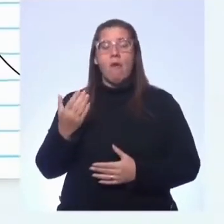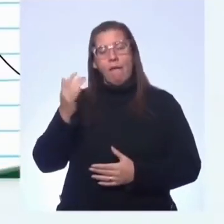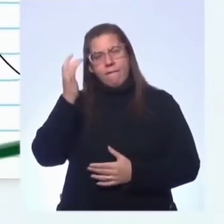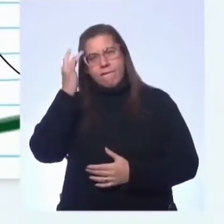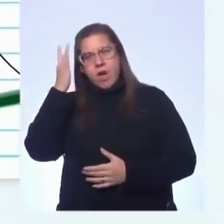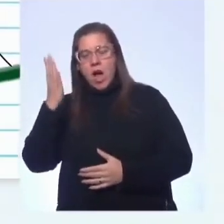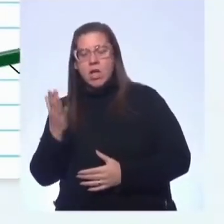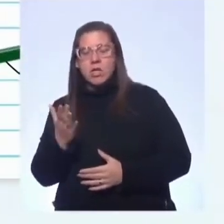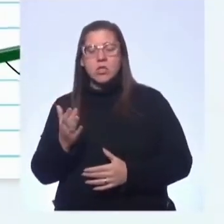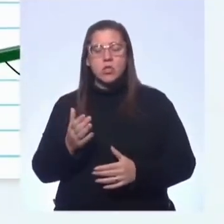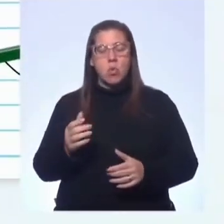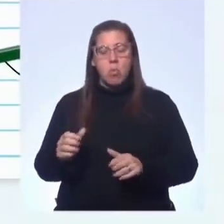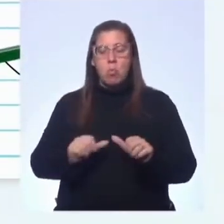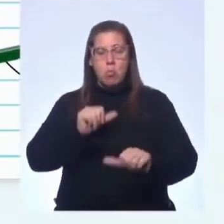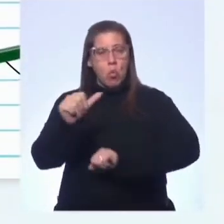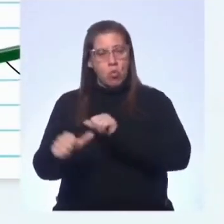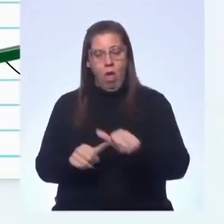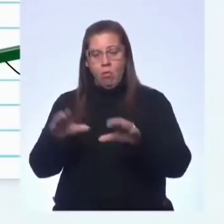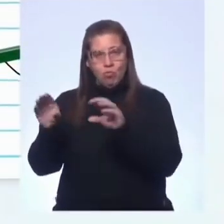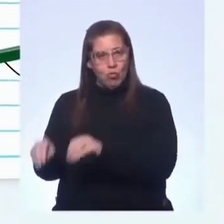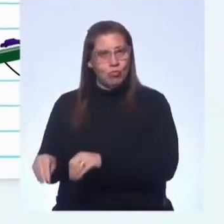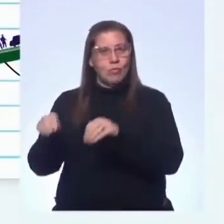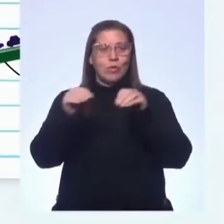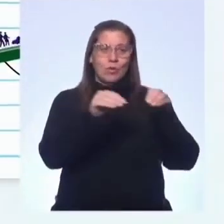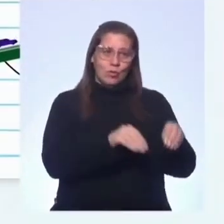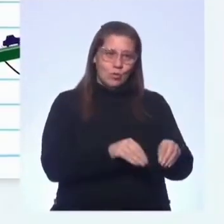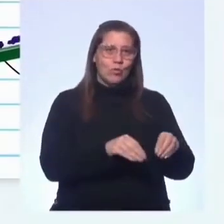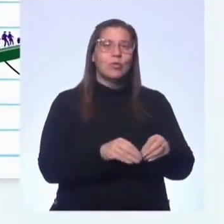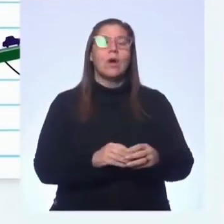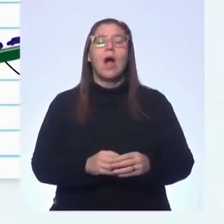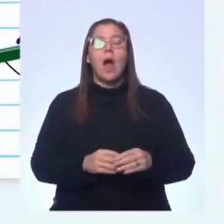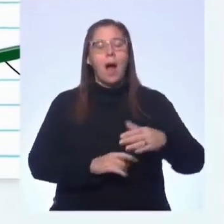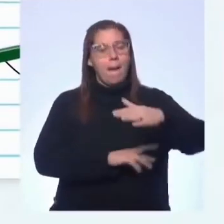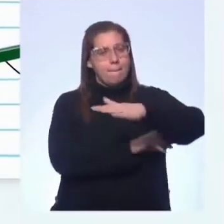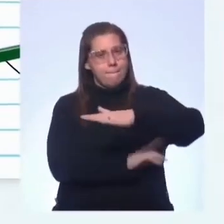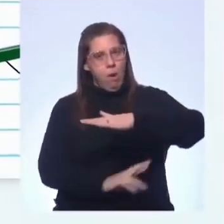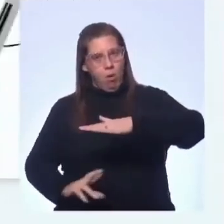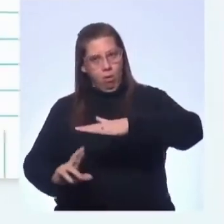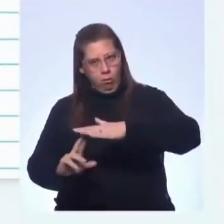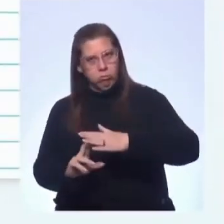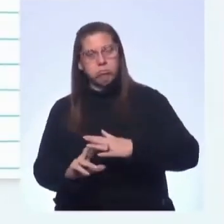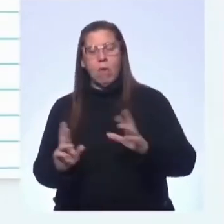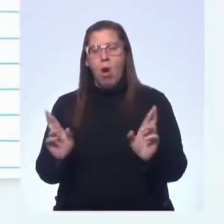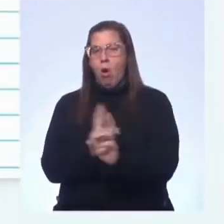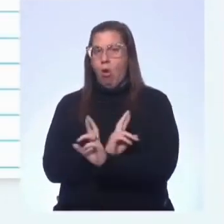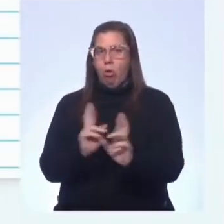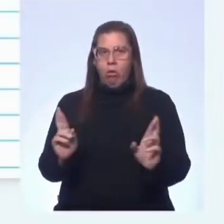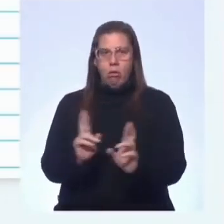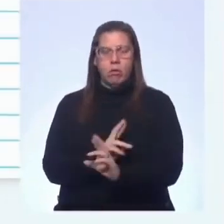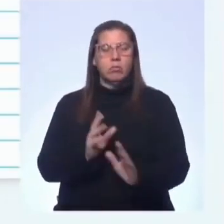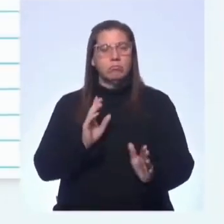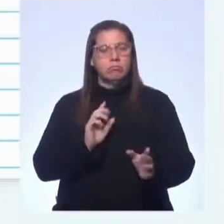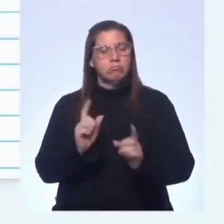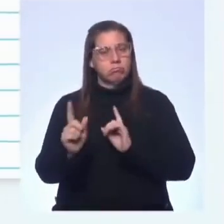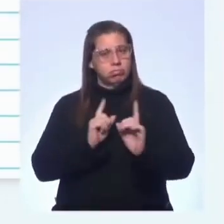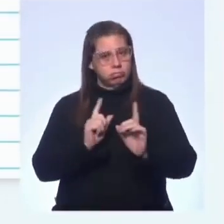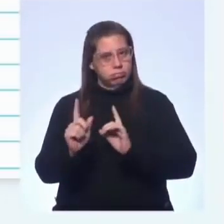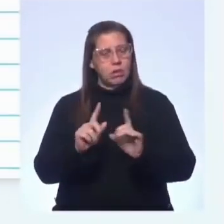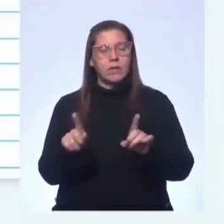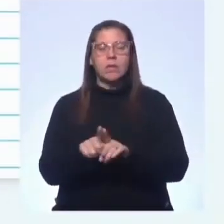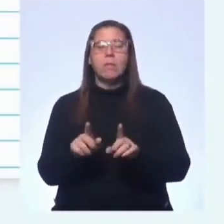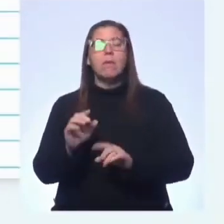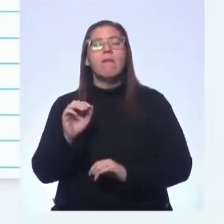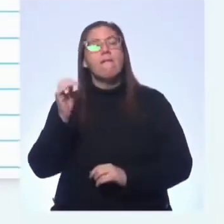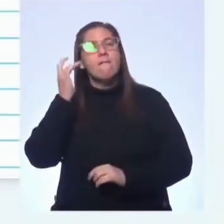acesso, que inclui tanto a proximidade quanto a qualidade das rodovias, pontes e etc. O conceito é simples e fica mais fácil de entender